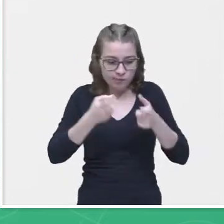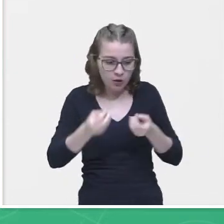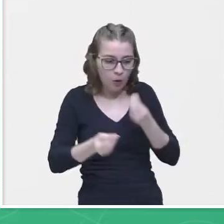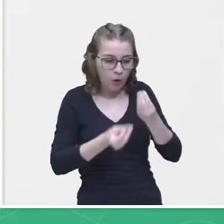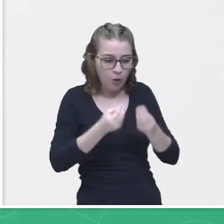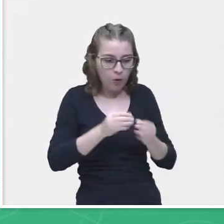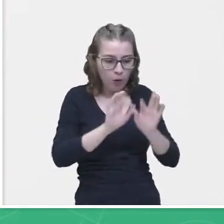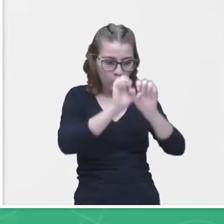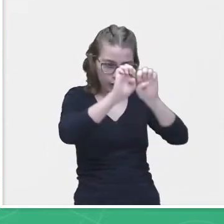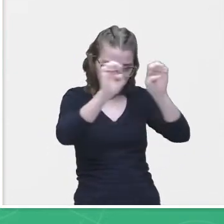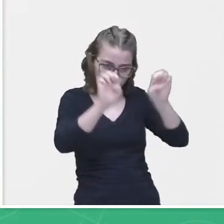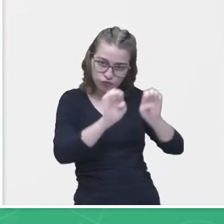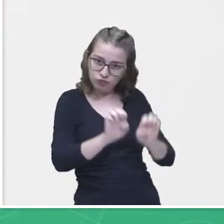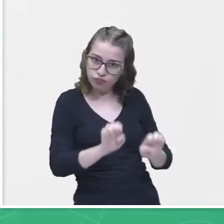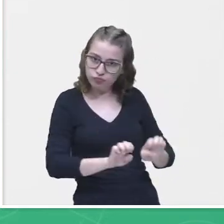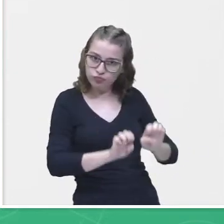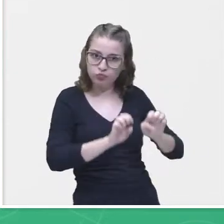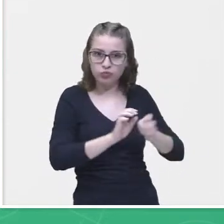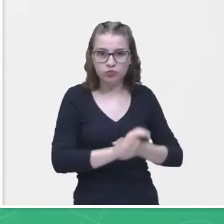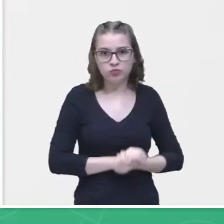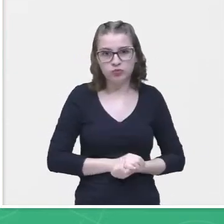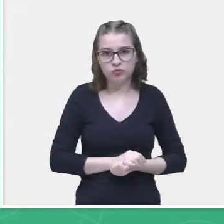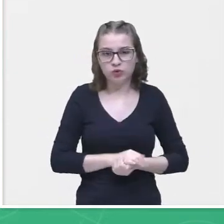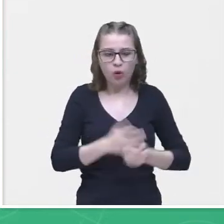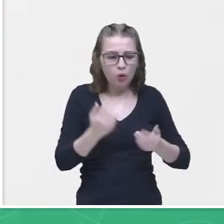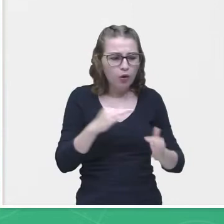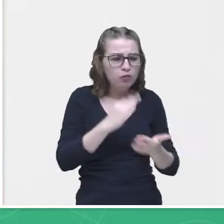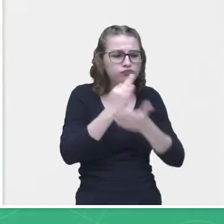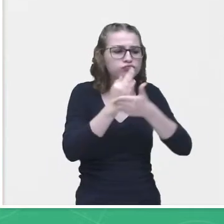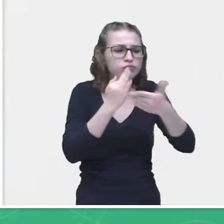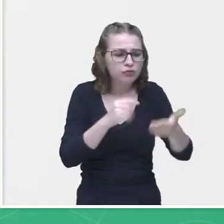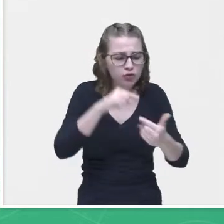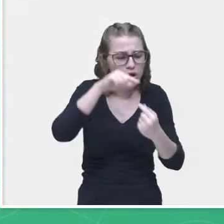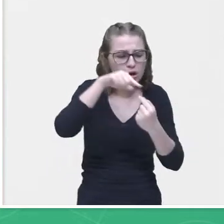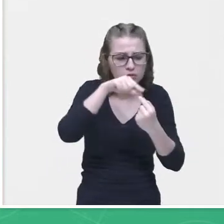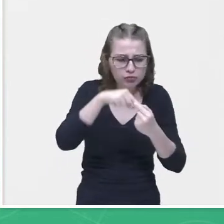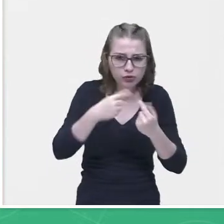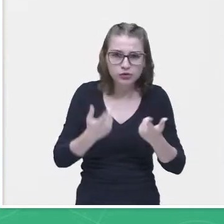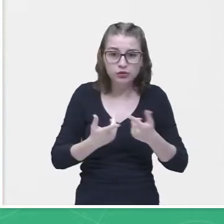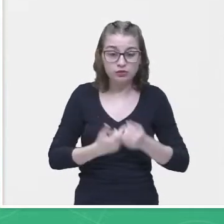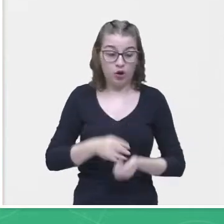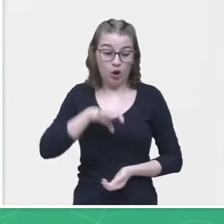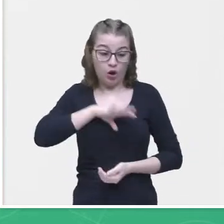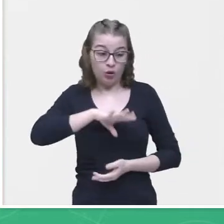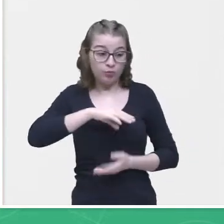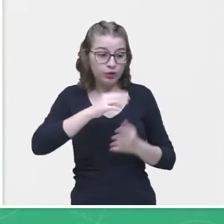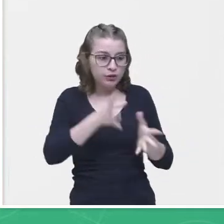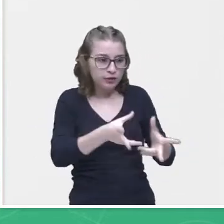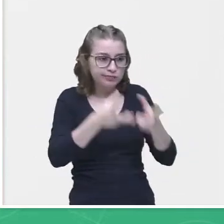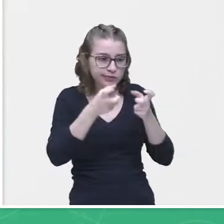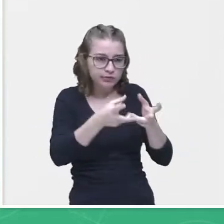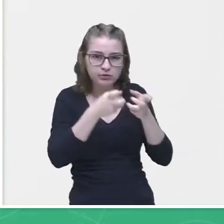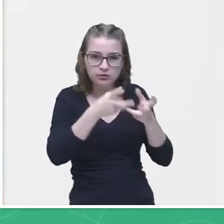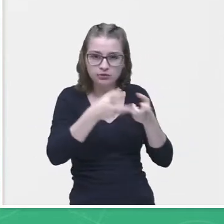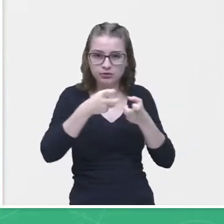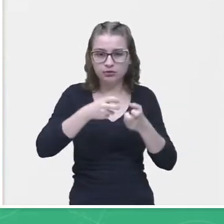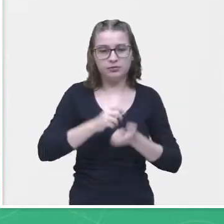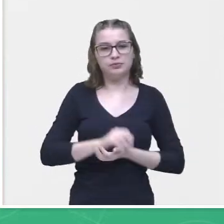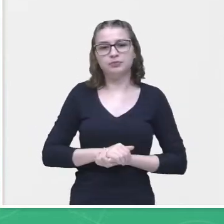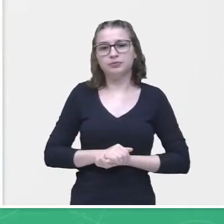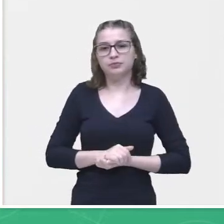ele funciona. É na língua portuguesa que nós extraímos as informações e, claro, levamos para outros